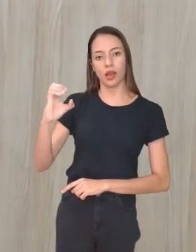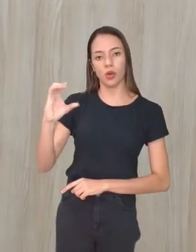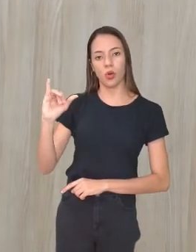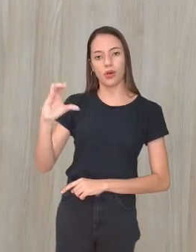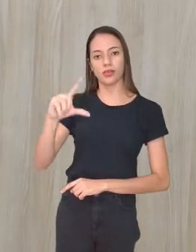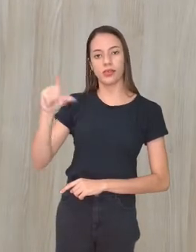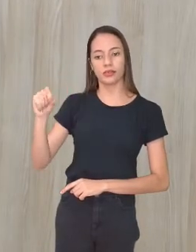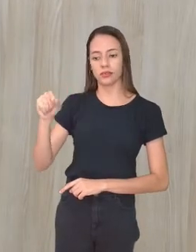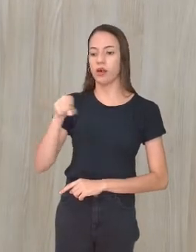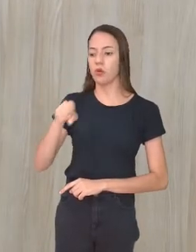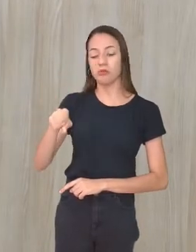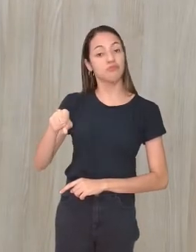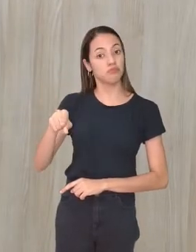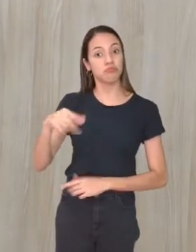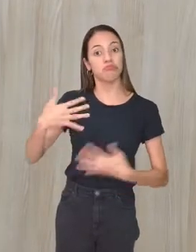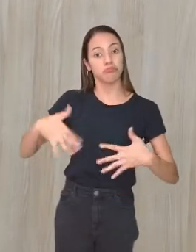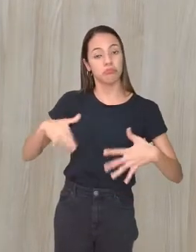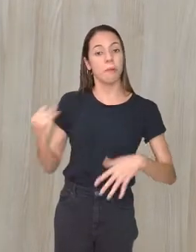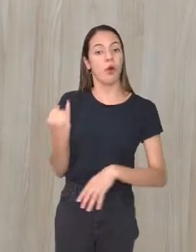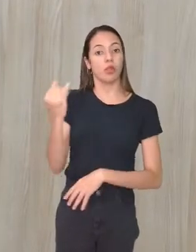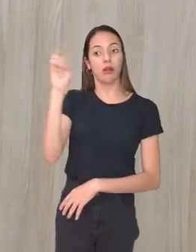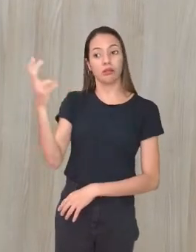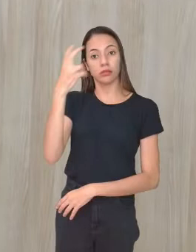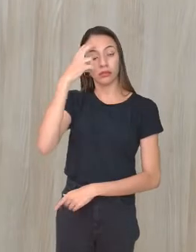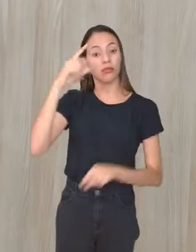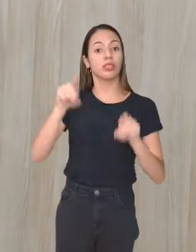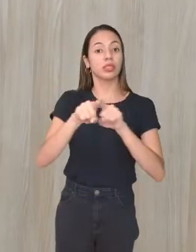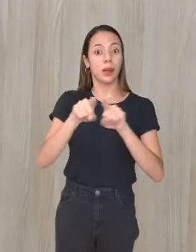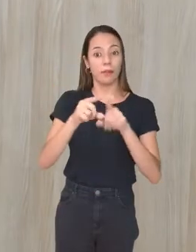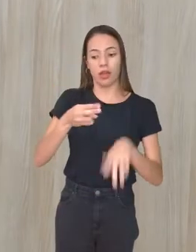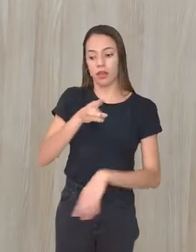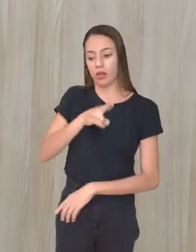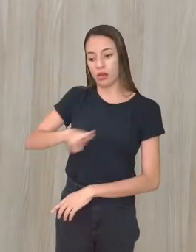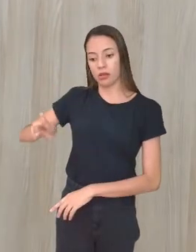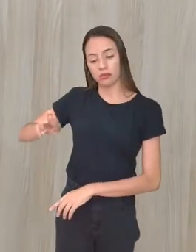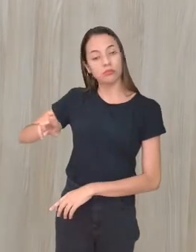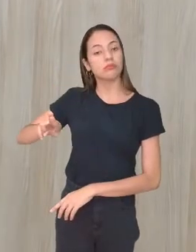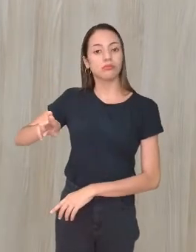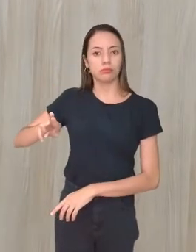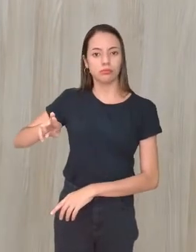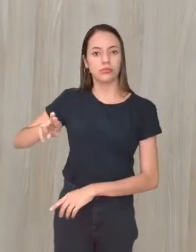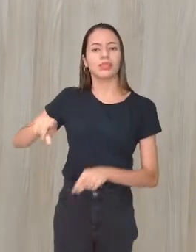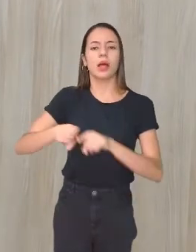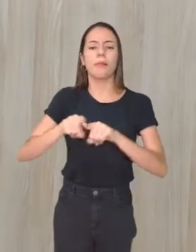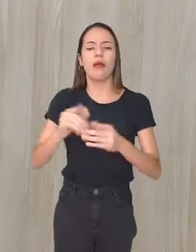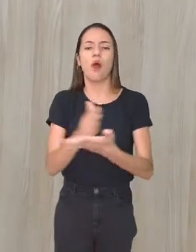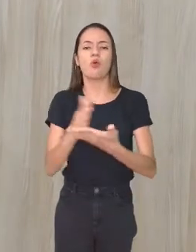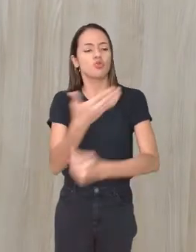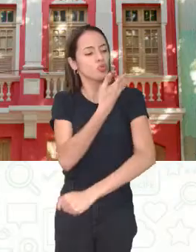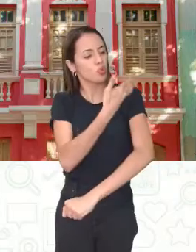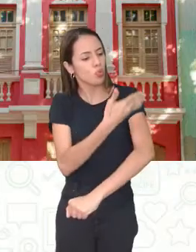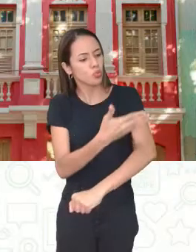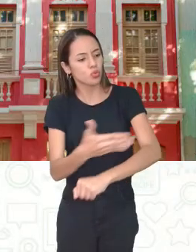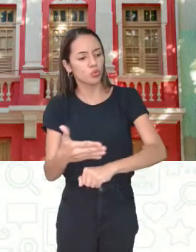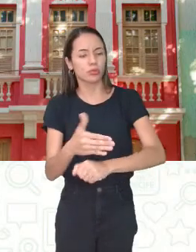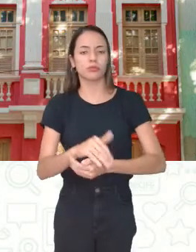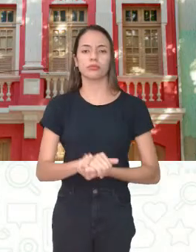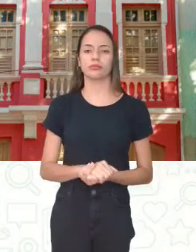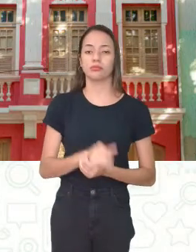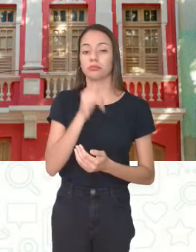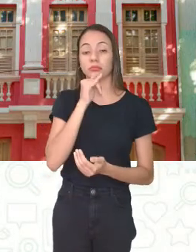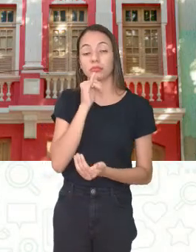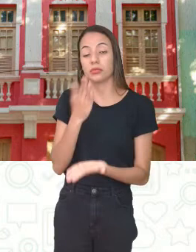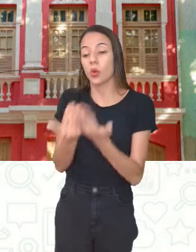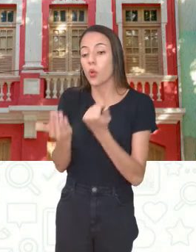não apenas essa questão cultural, não apenas a questão religiosa, mas também toda uma questão de costumes que se tem, né?